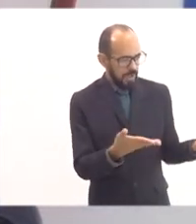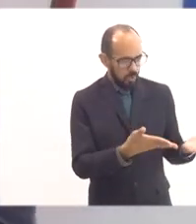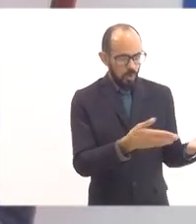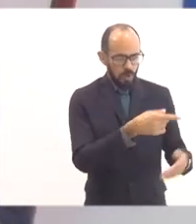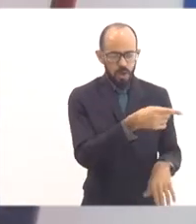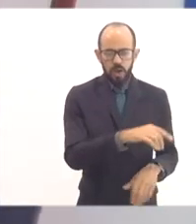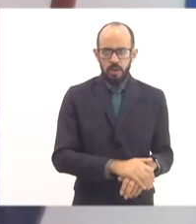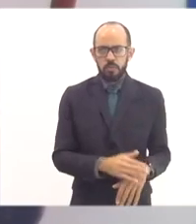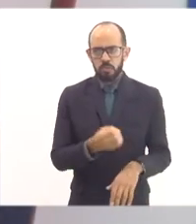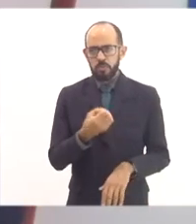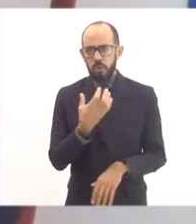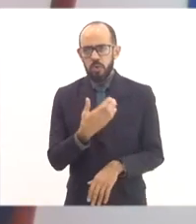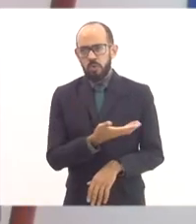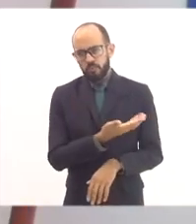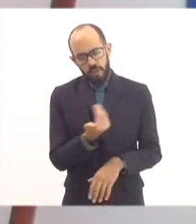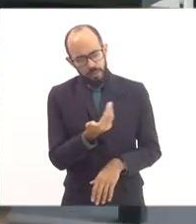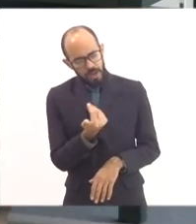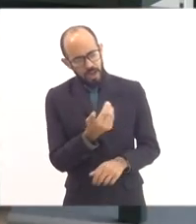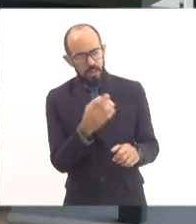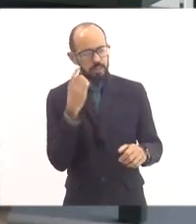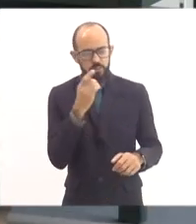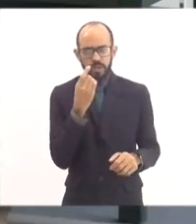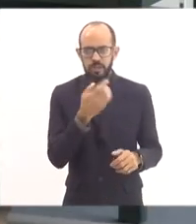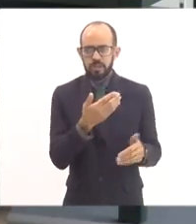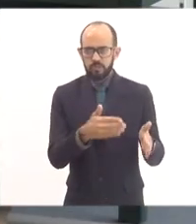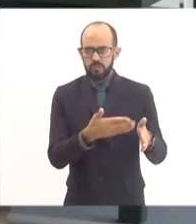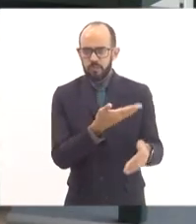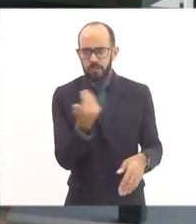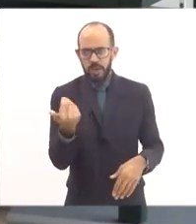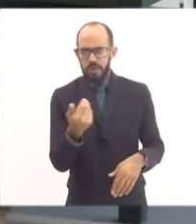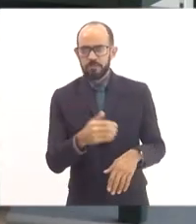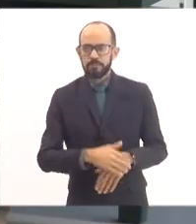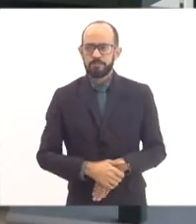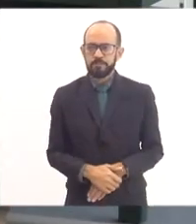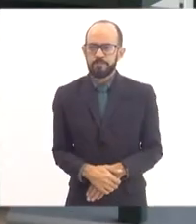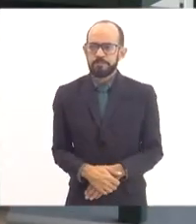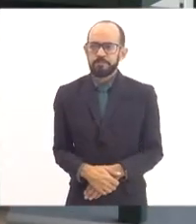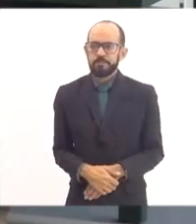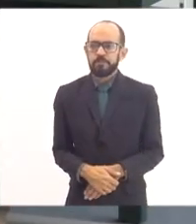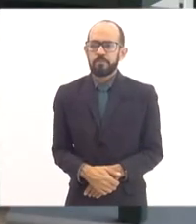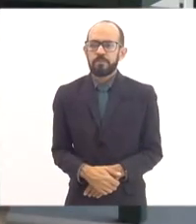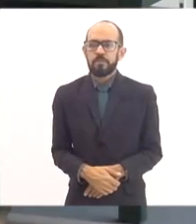Rocha compor a mesa conosco. Deputada, vem para cá. Vem para cá, deputada. E aí,